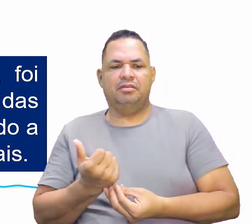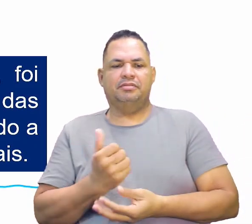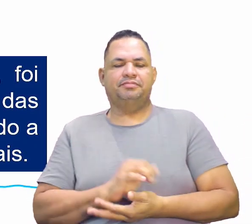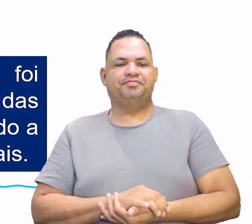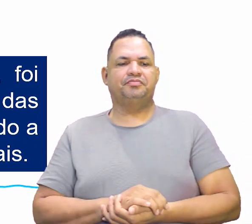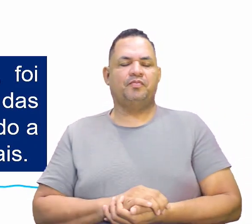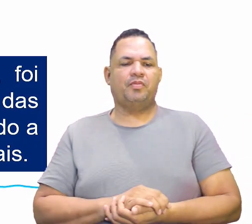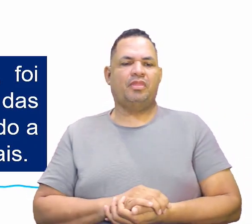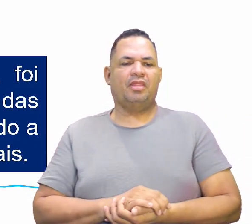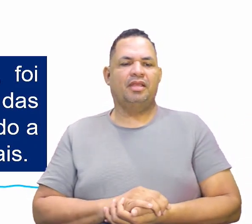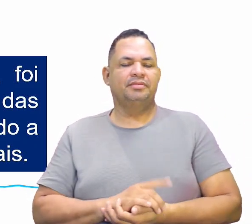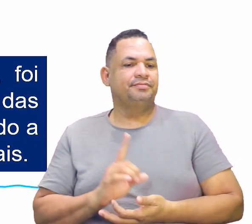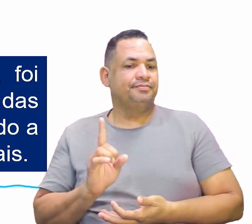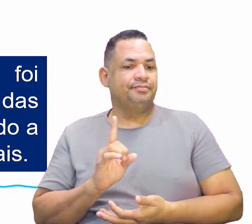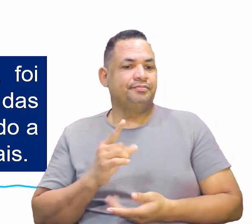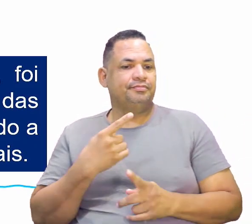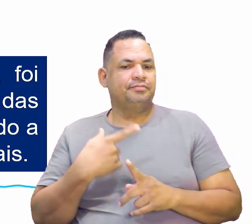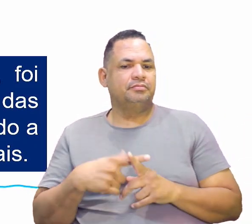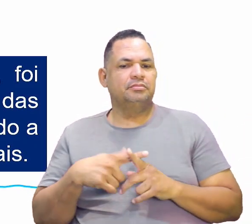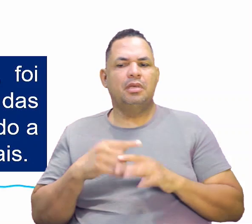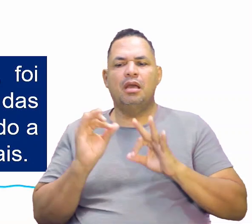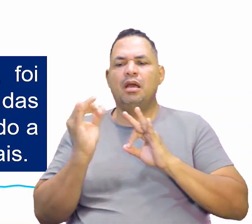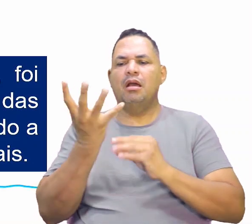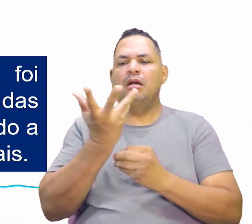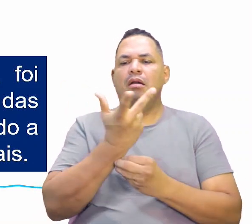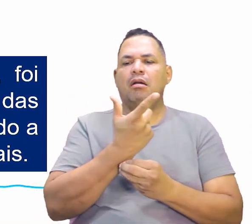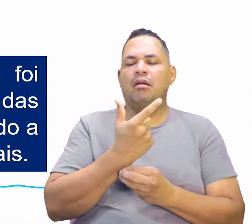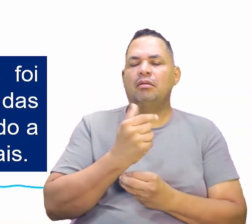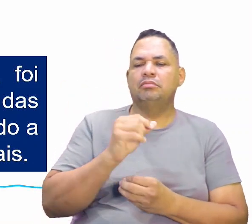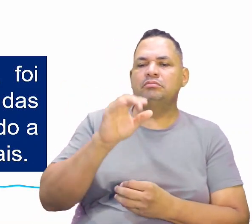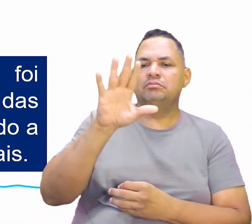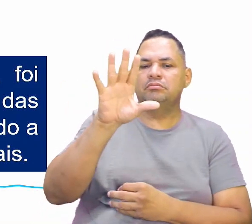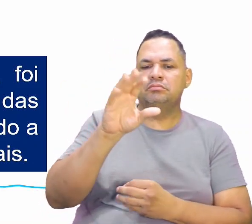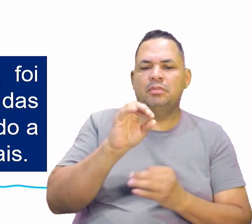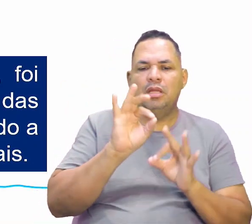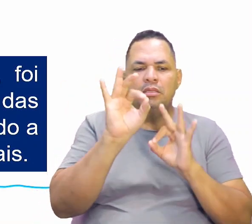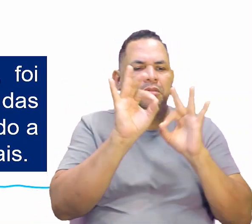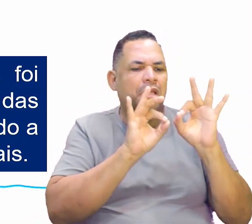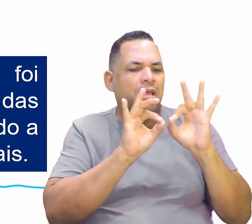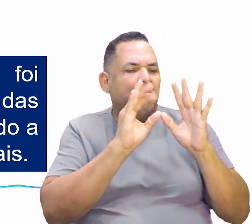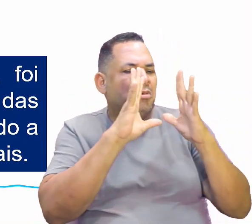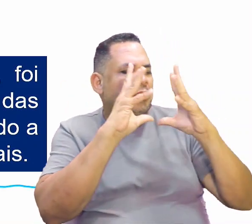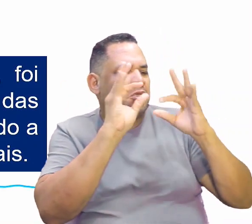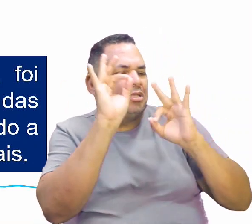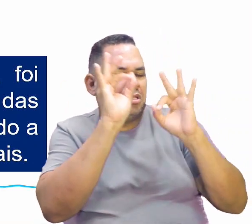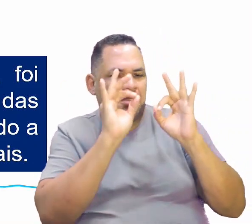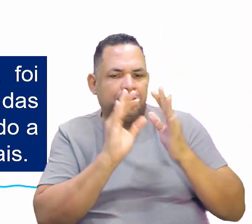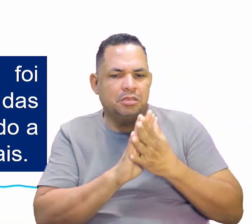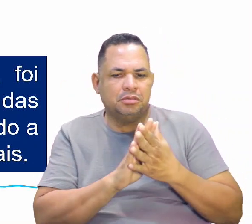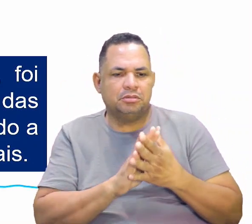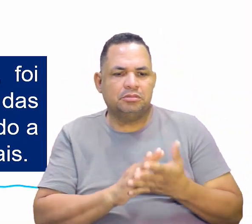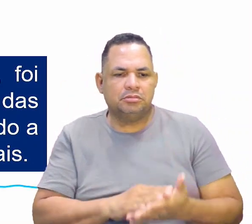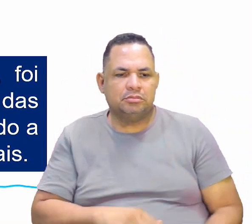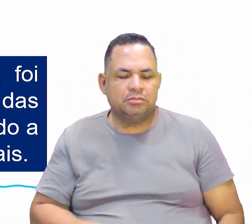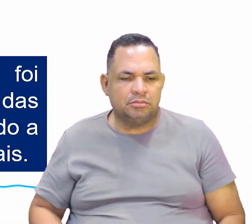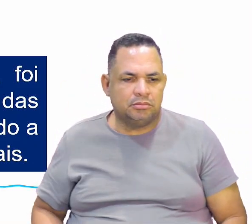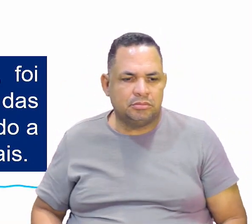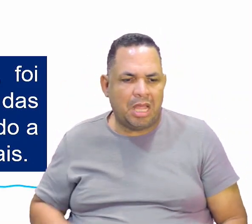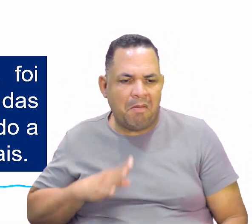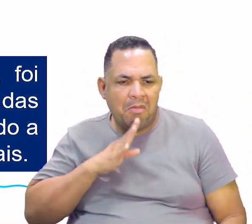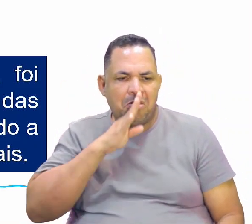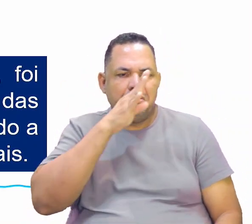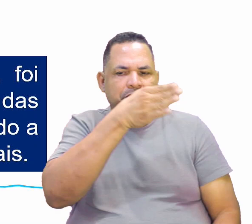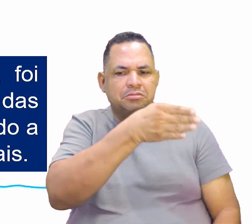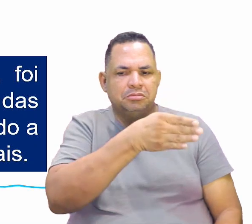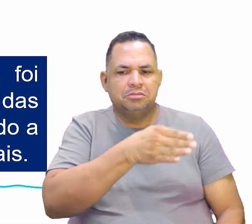falando, não. Não, porque a gente acha isso. Aí pegava uma perfeita. Vamos lá, o exagero lá do